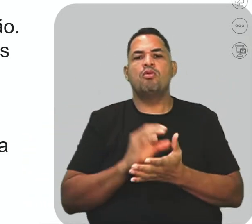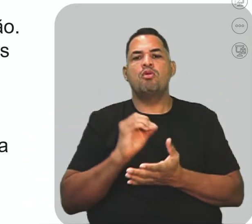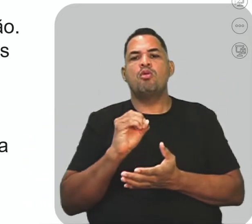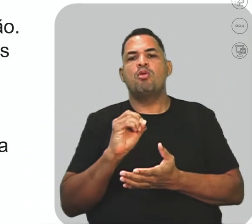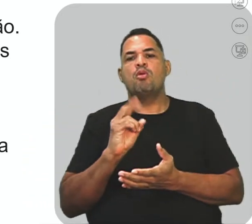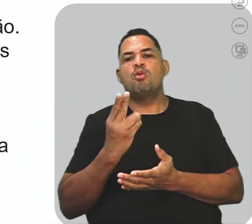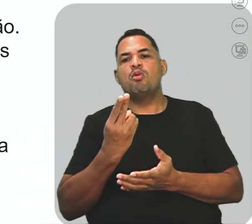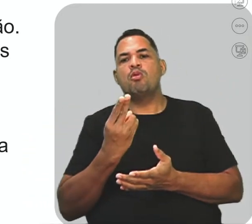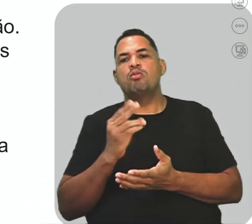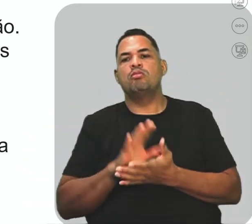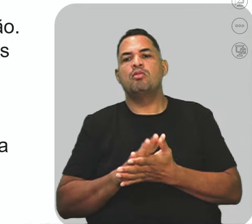Ou,